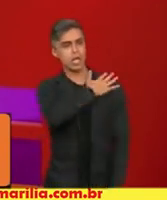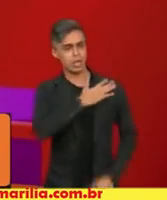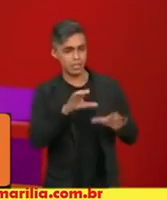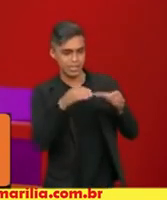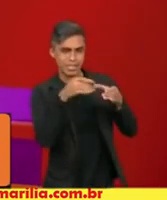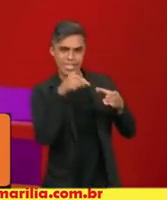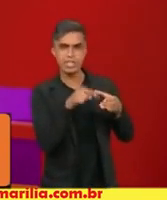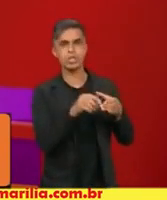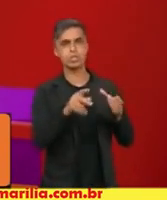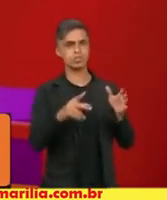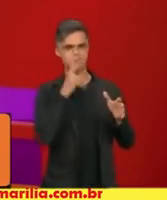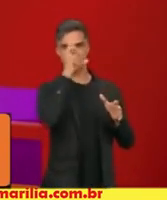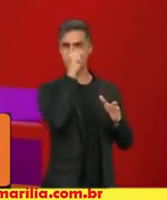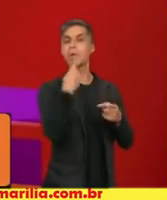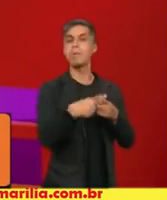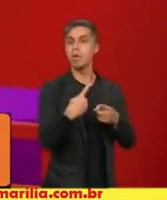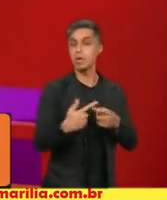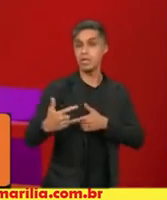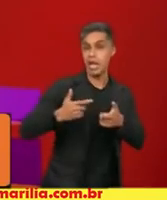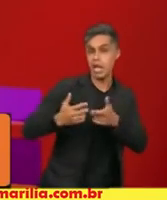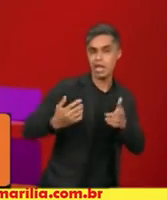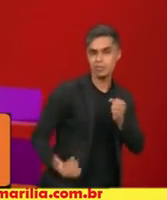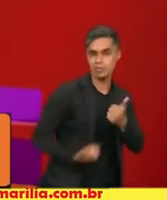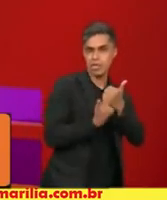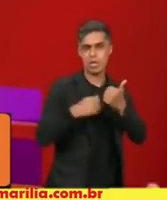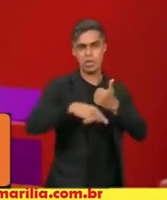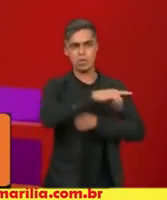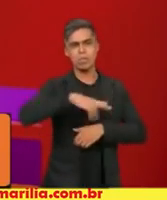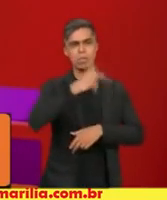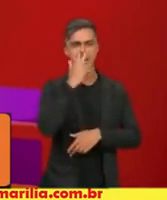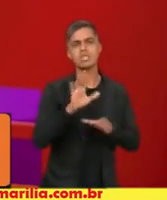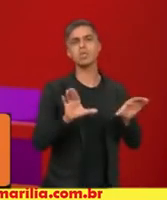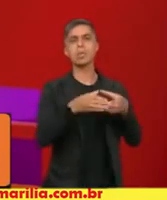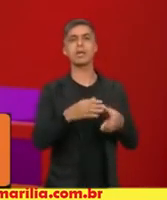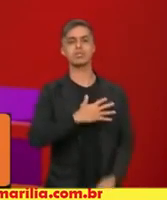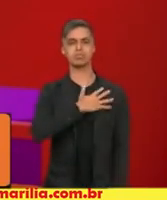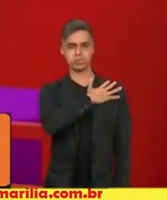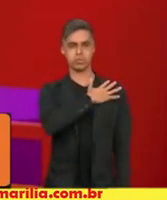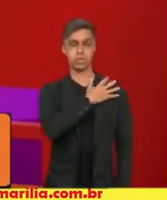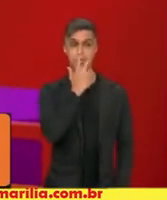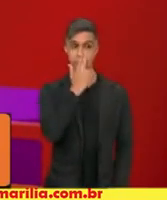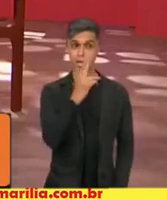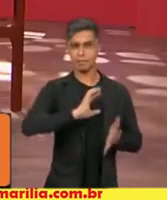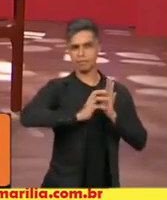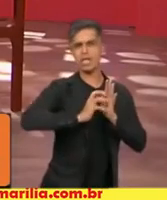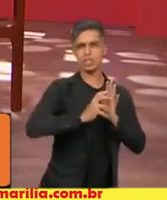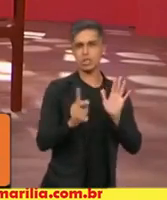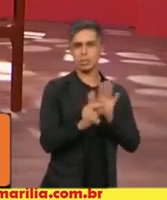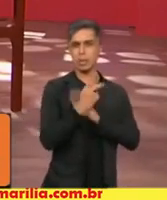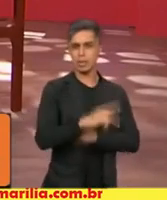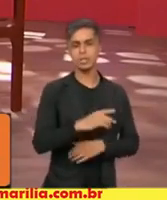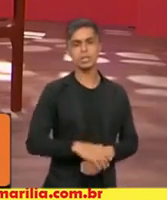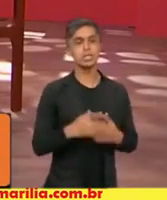muito aguerrido do ponto de vista da partidarização política, seria um partido fardado, por assim dizer. E é claro, aqui não é um partido do ponto de vista eleitoral, é um partido do ponto de vista